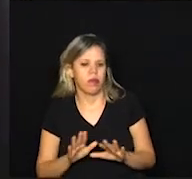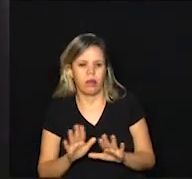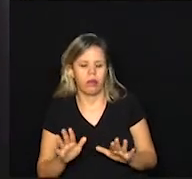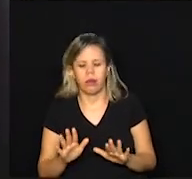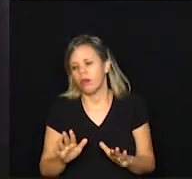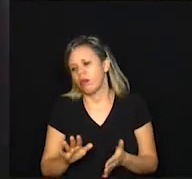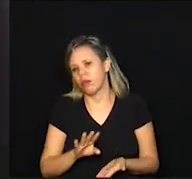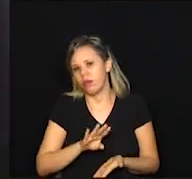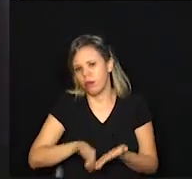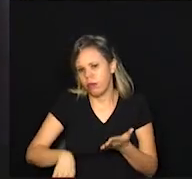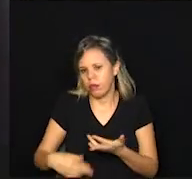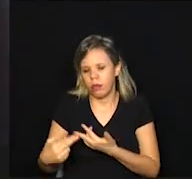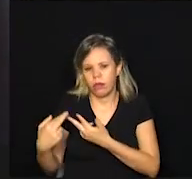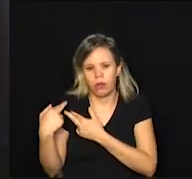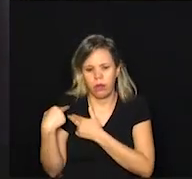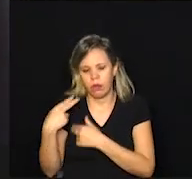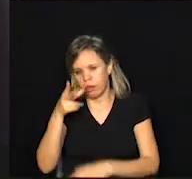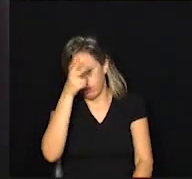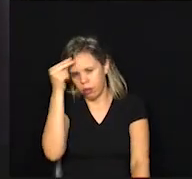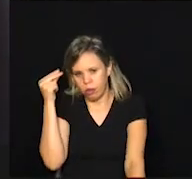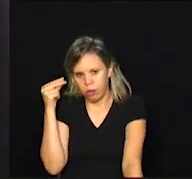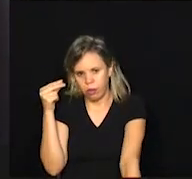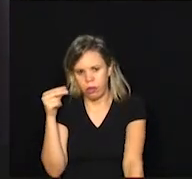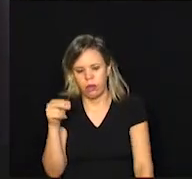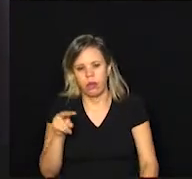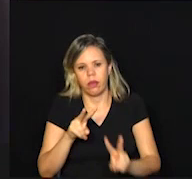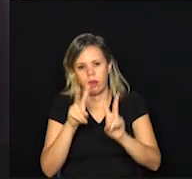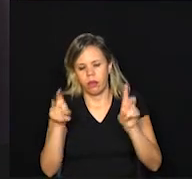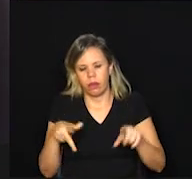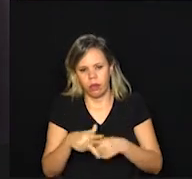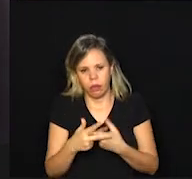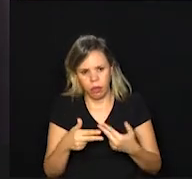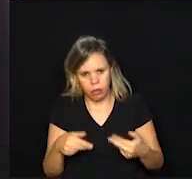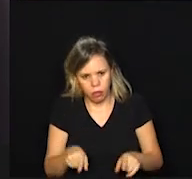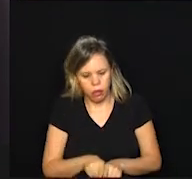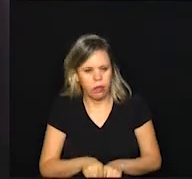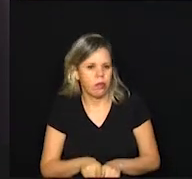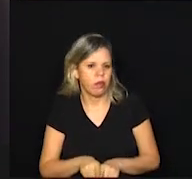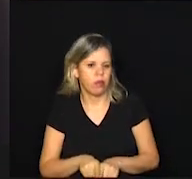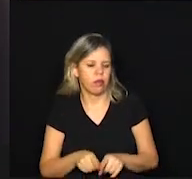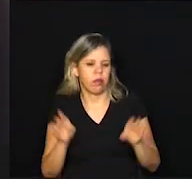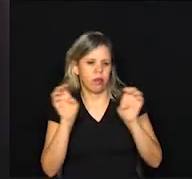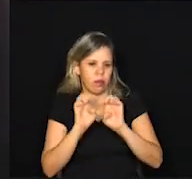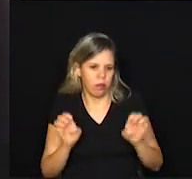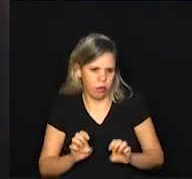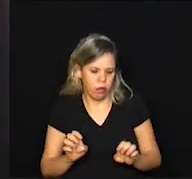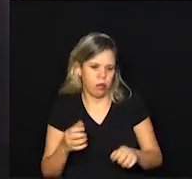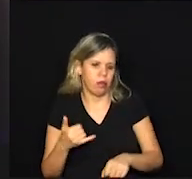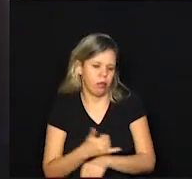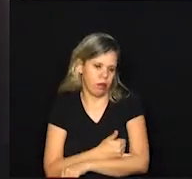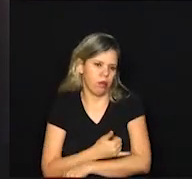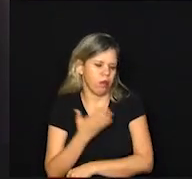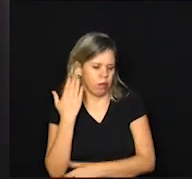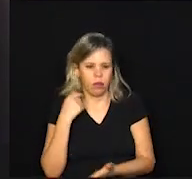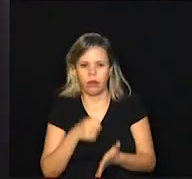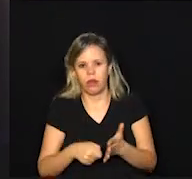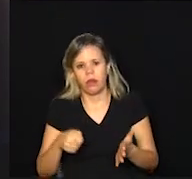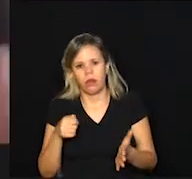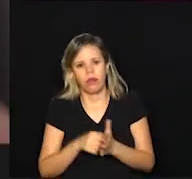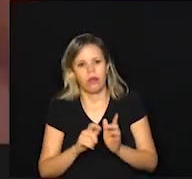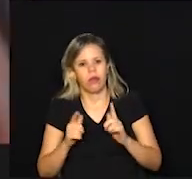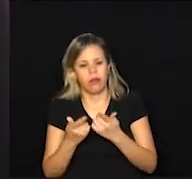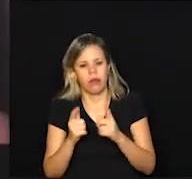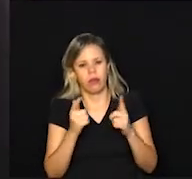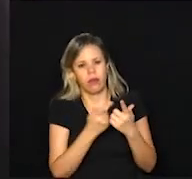desresponsabilização do poder público com relação à manutenção com relação entre a estrutura EA gente sabe a luta desses